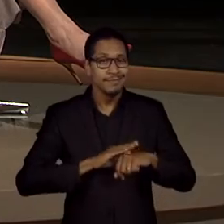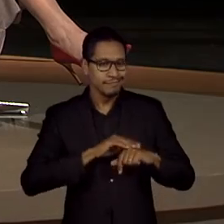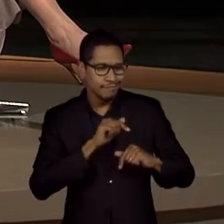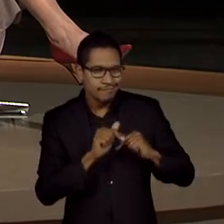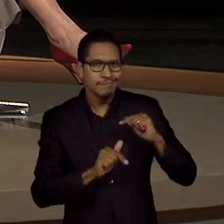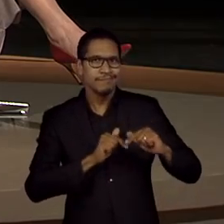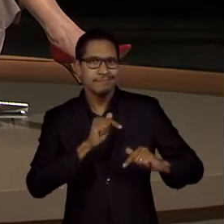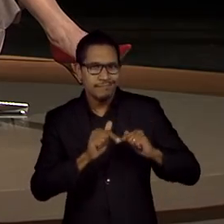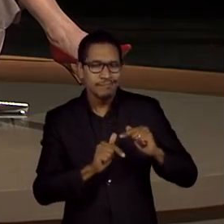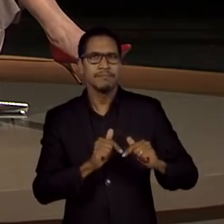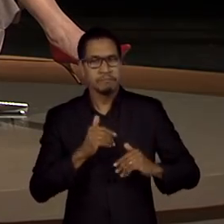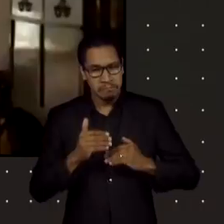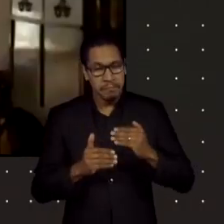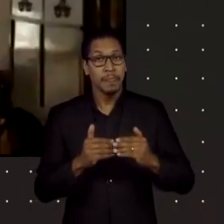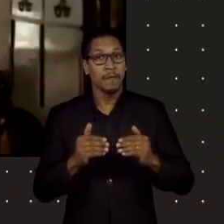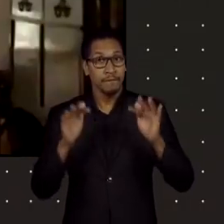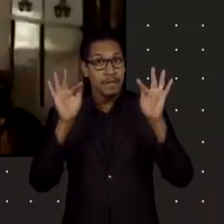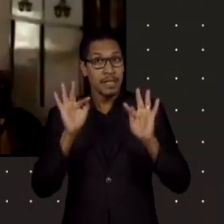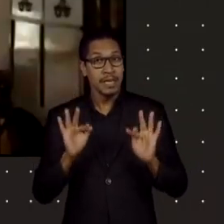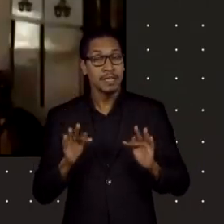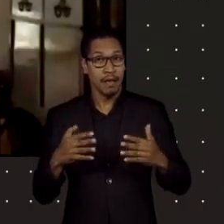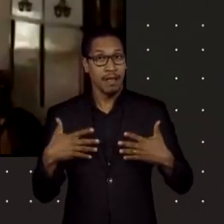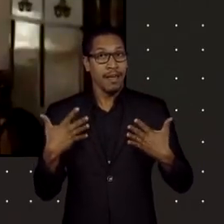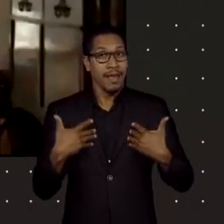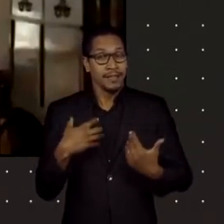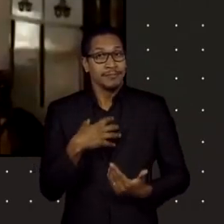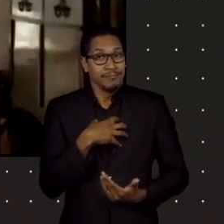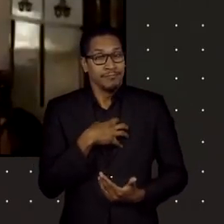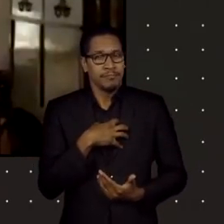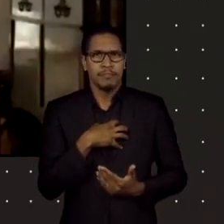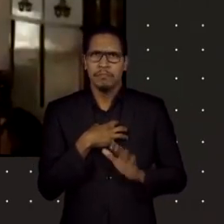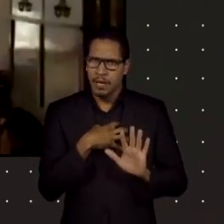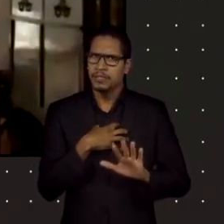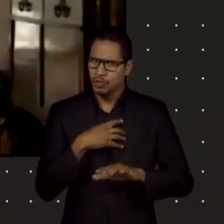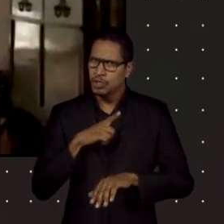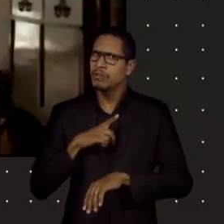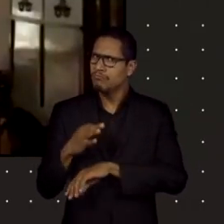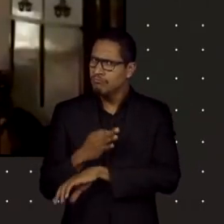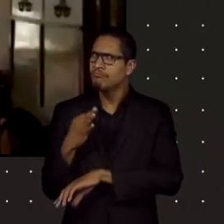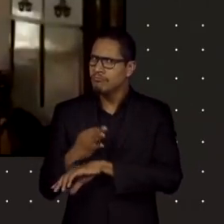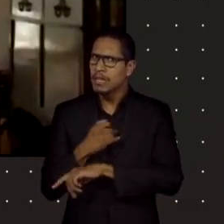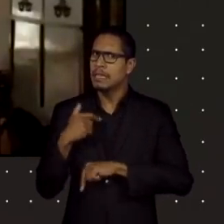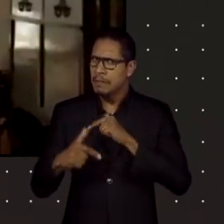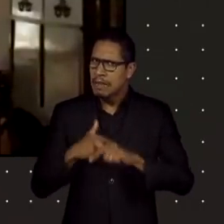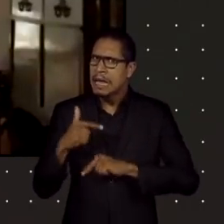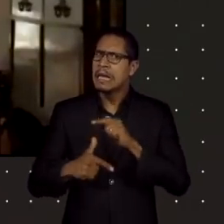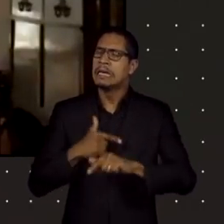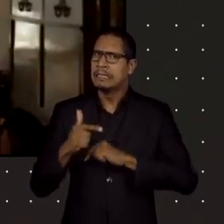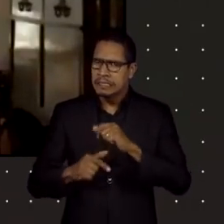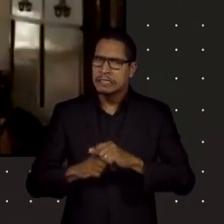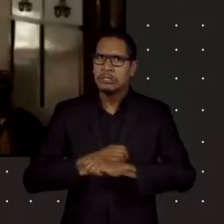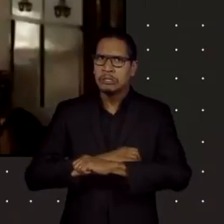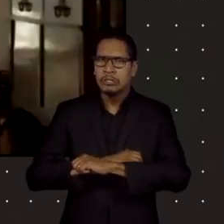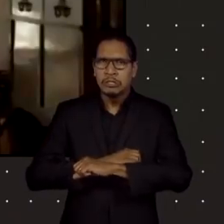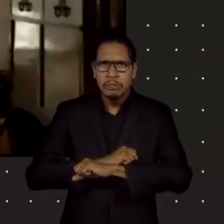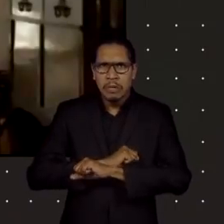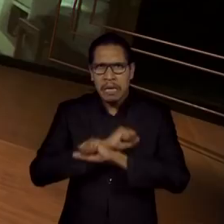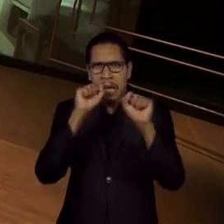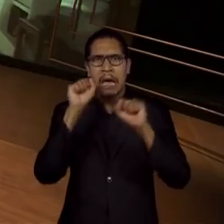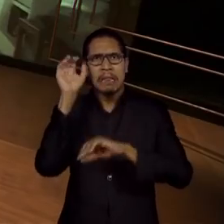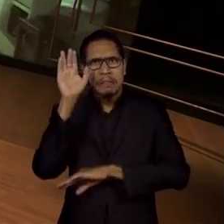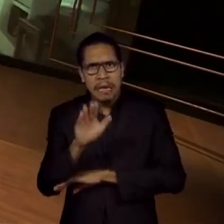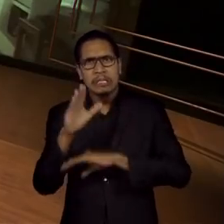muito feliz, muito alegre, mas era um trabalho árduo. Nós trabalhávamos dia e noite para aquilo. É uma coisa que